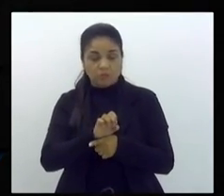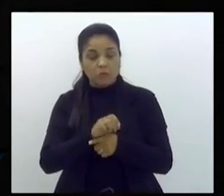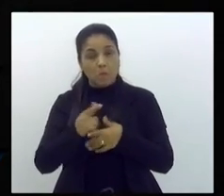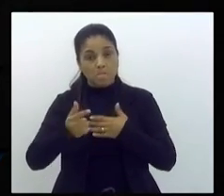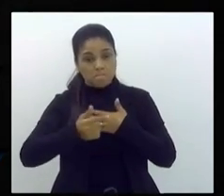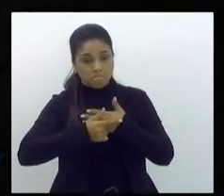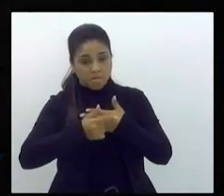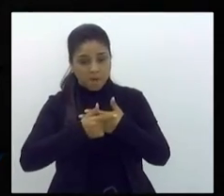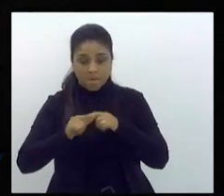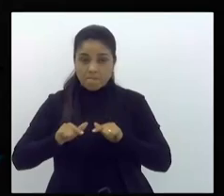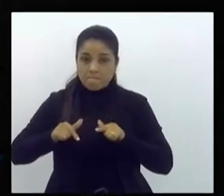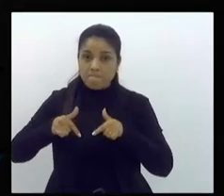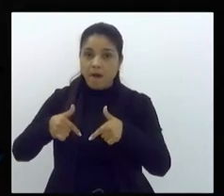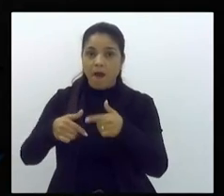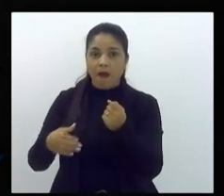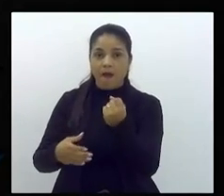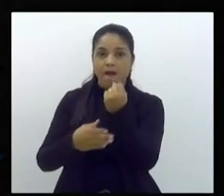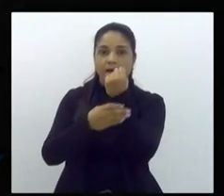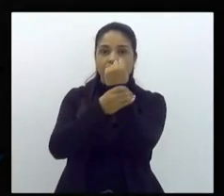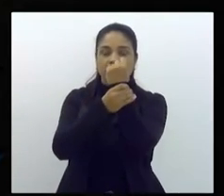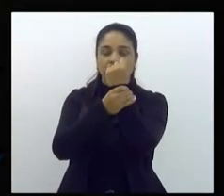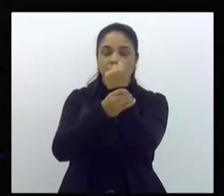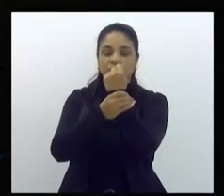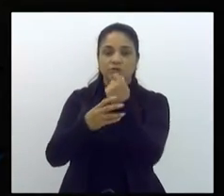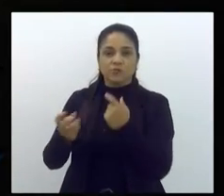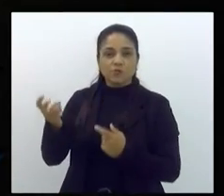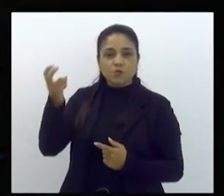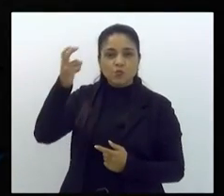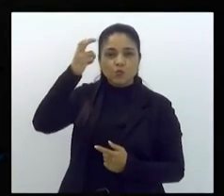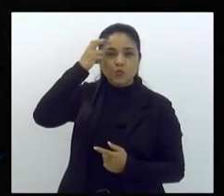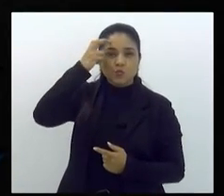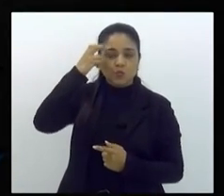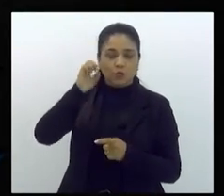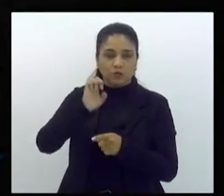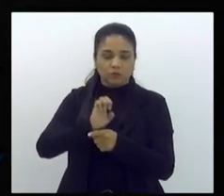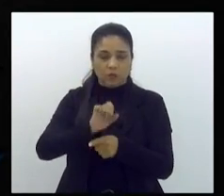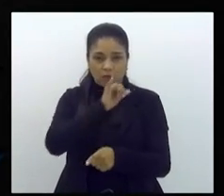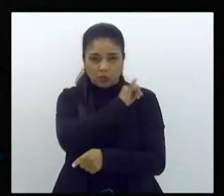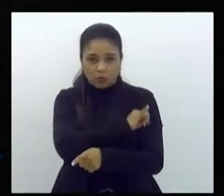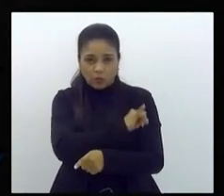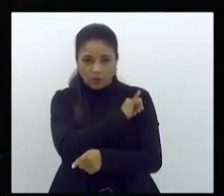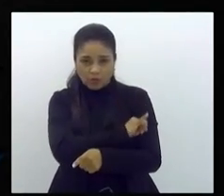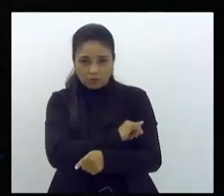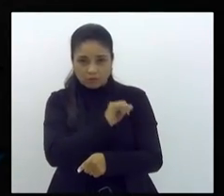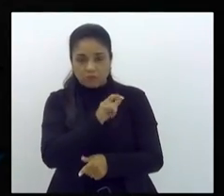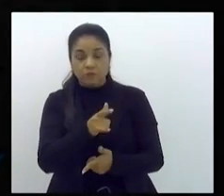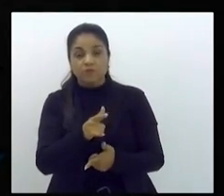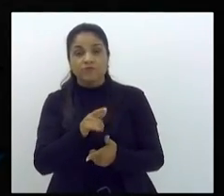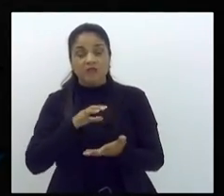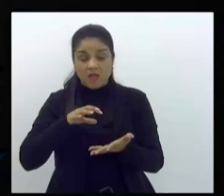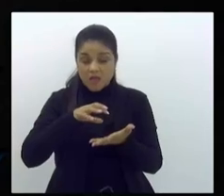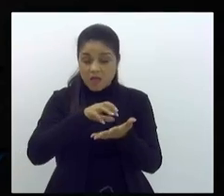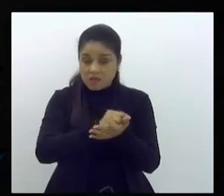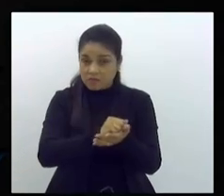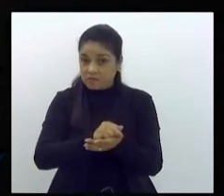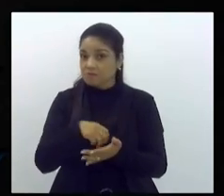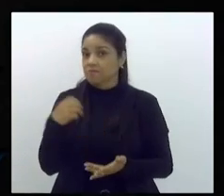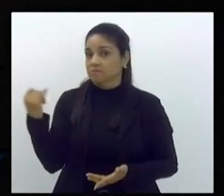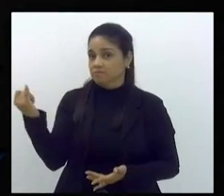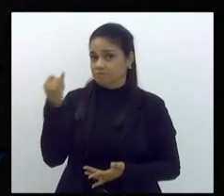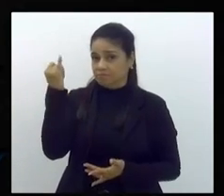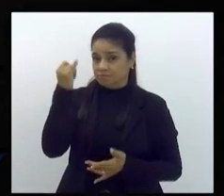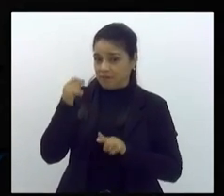papel que é garantir com que os fazedores de Cultura de todo o estado do Rio de Janeiro Porque é importante registrar que também